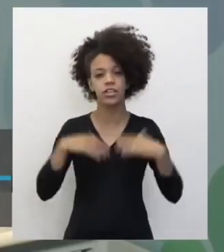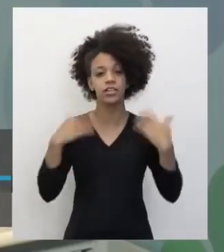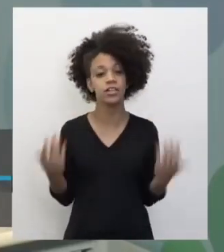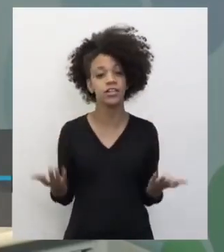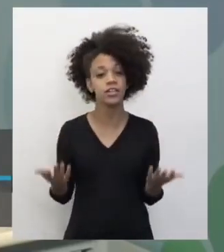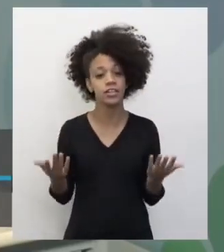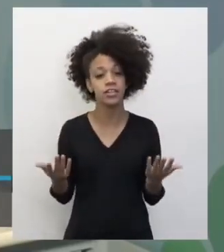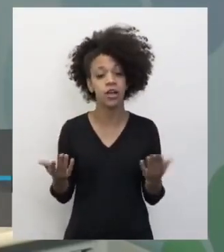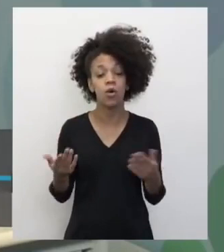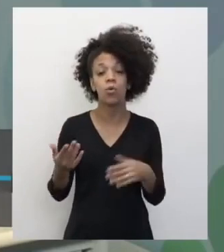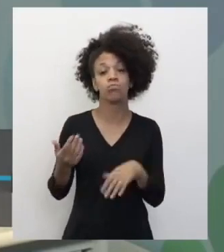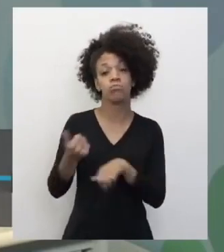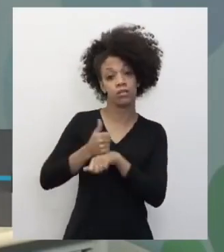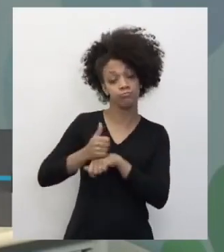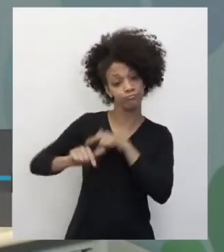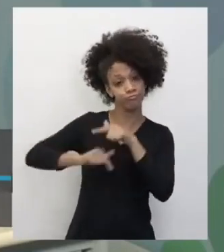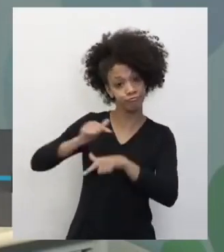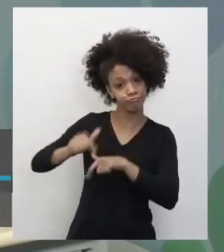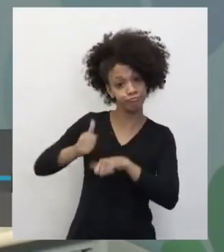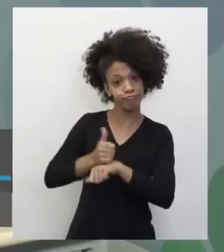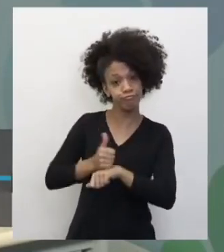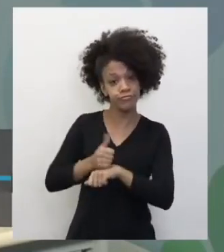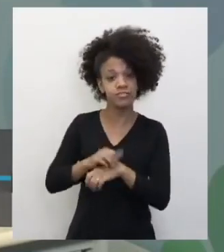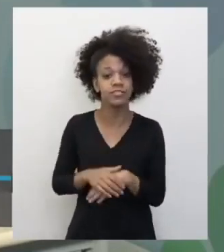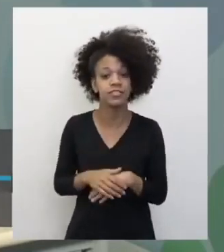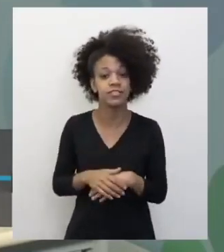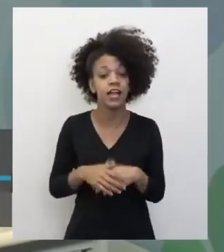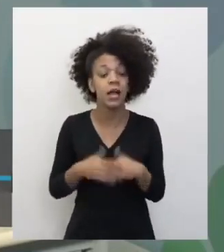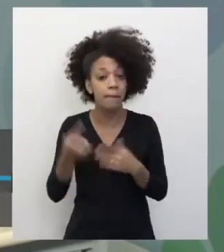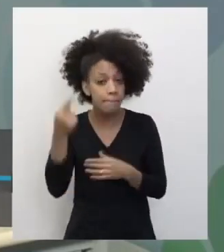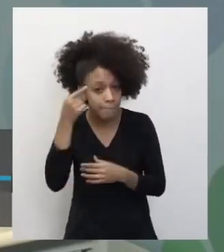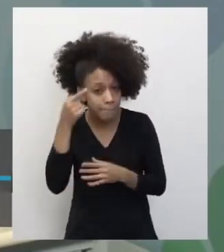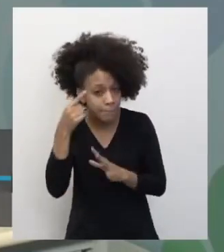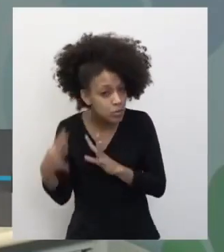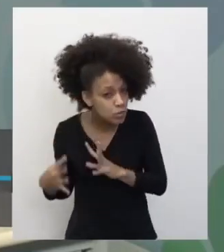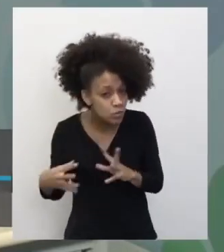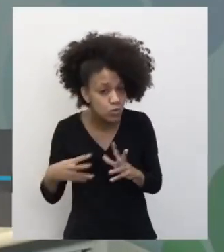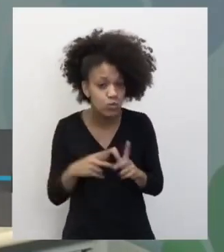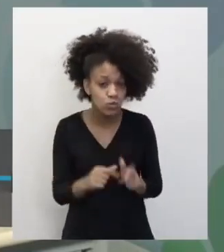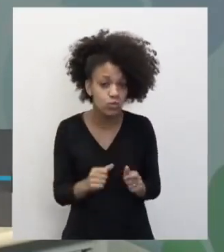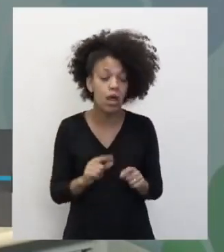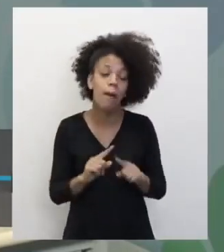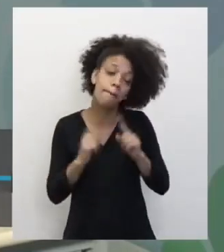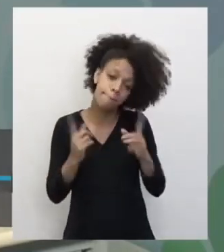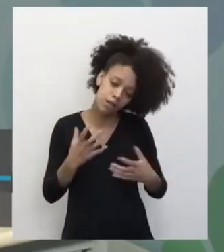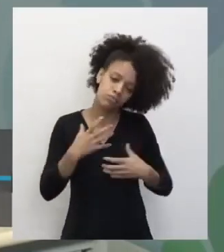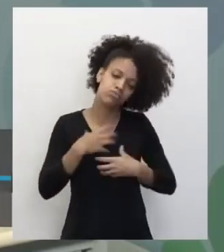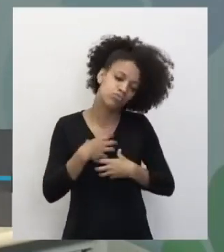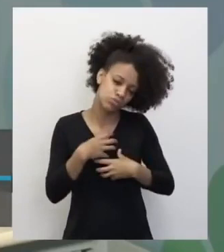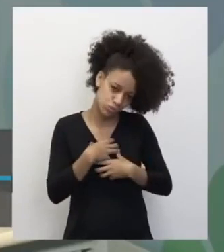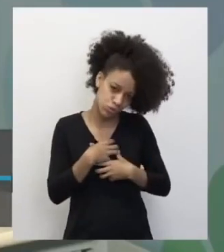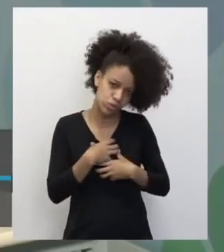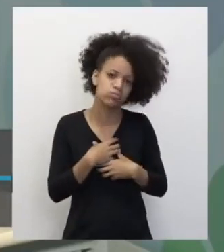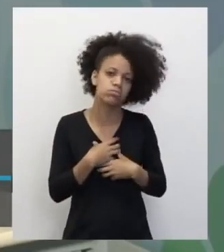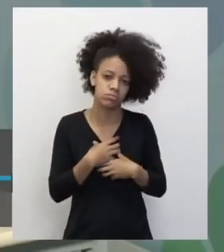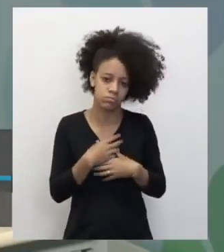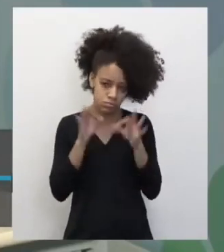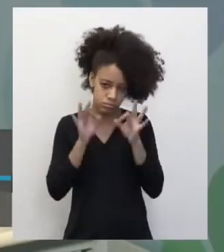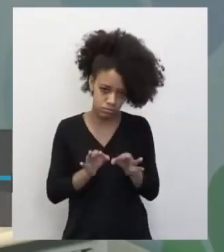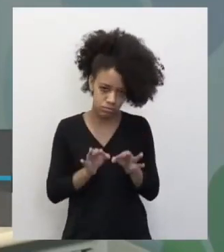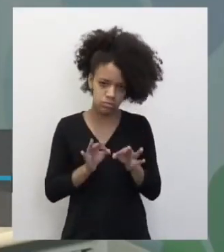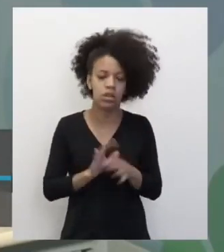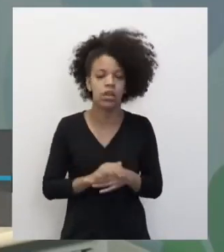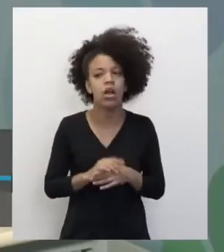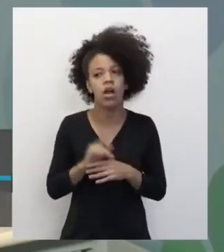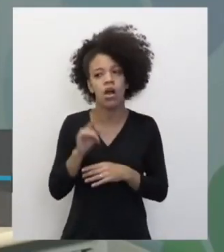trabalho profissional, a gente já pensa tudo isso, mas de forma assim mais coerente. Fala assim, pô, aquilo